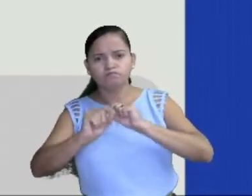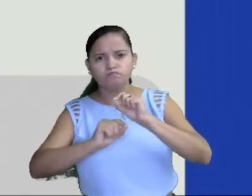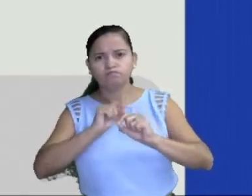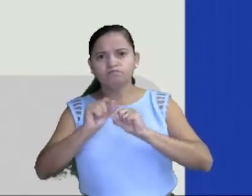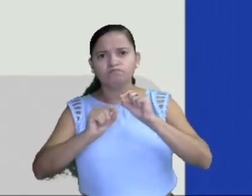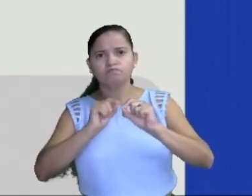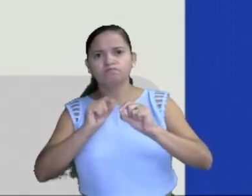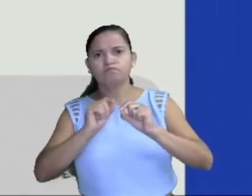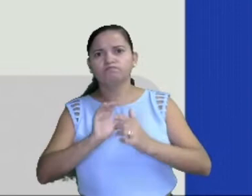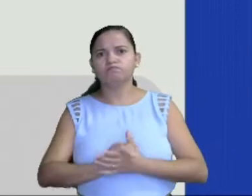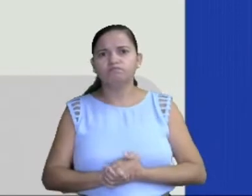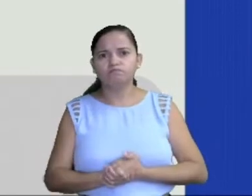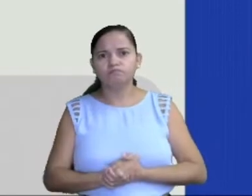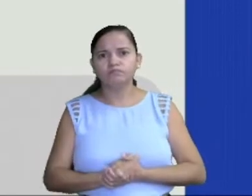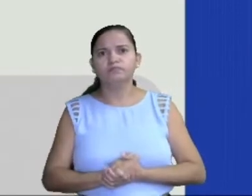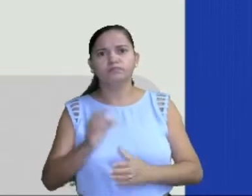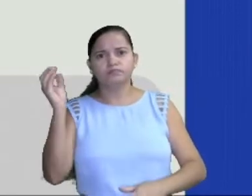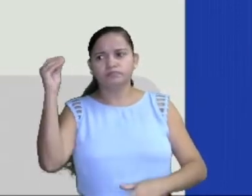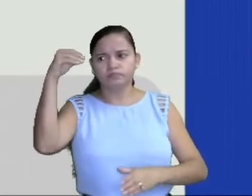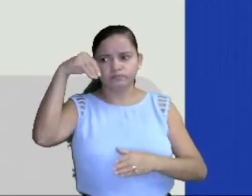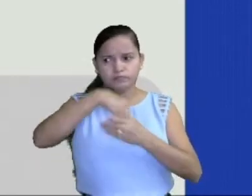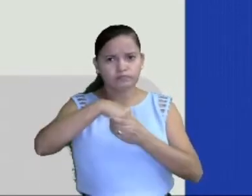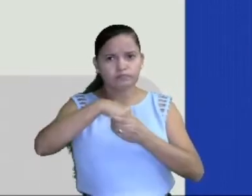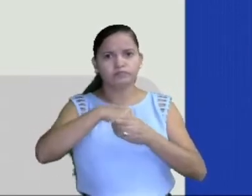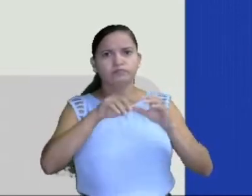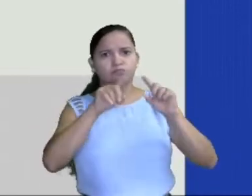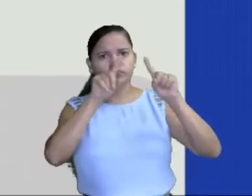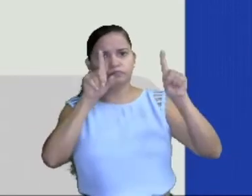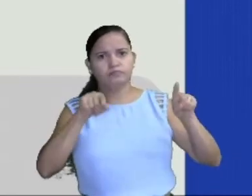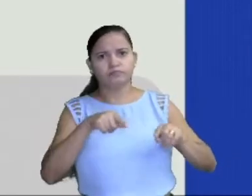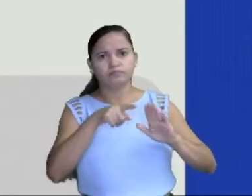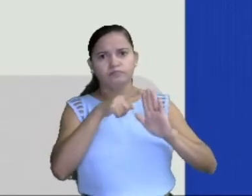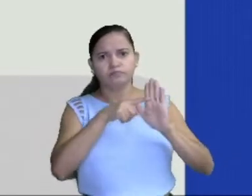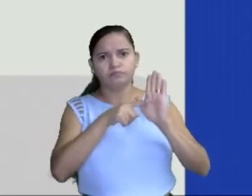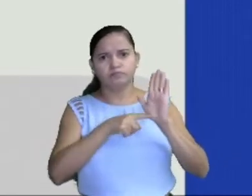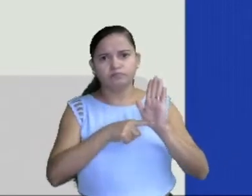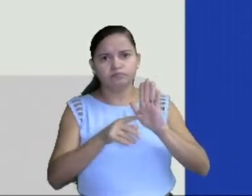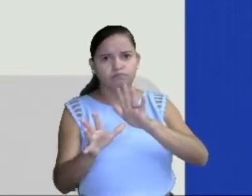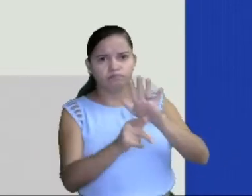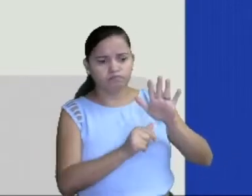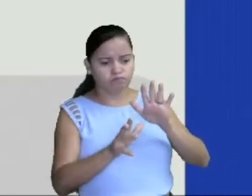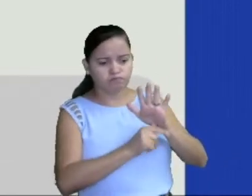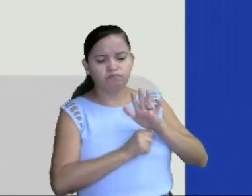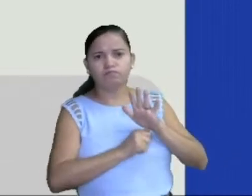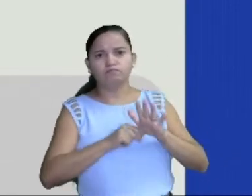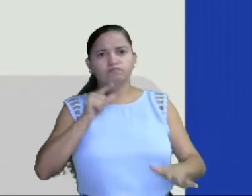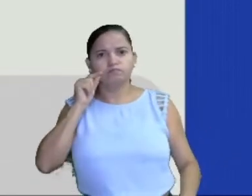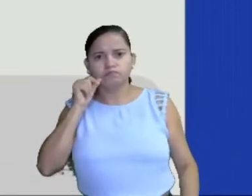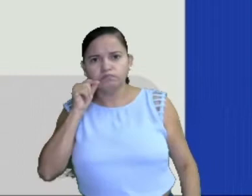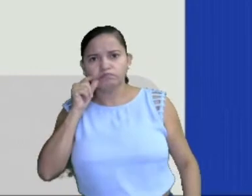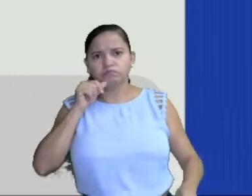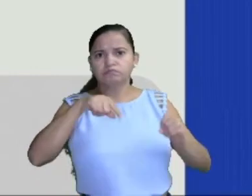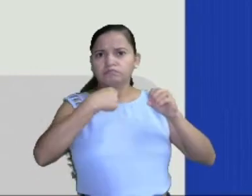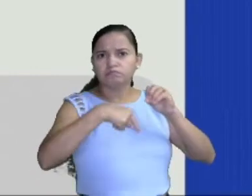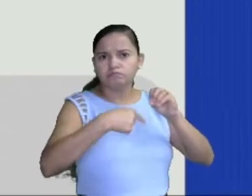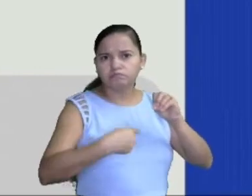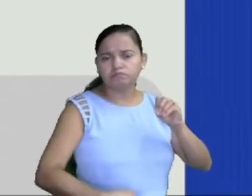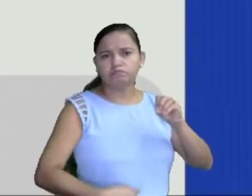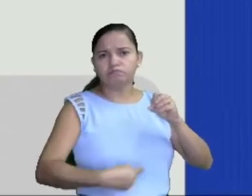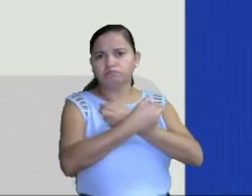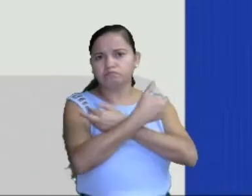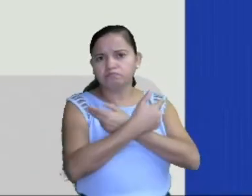na concertina do muro. Dentro do projeto, foi constatado furto de material pedagógico, como lápis, cadernos,